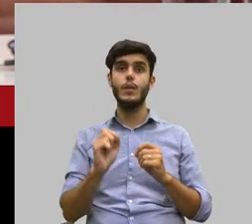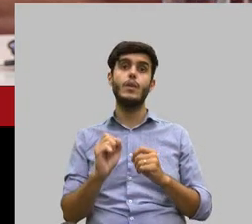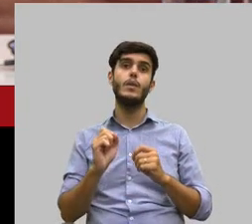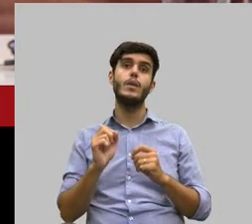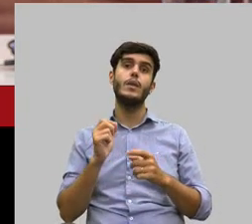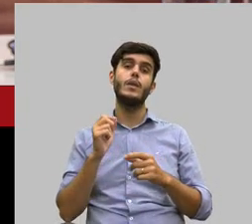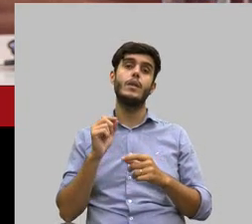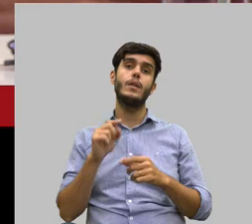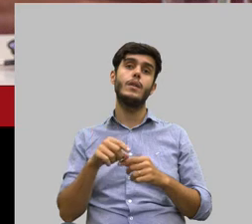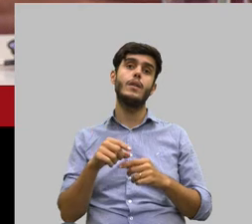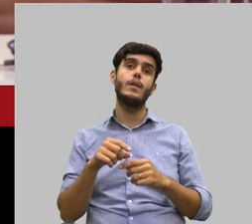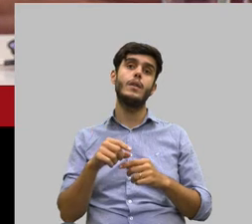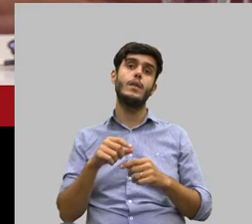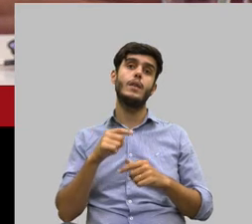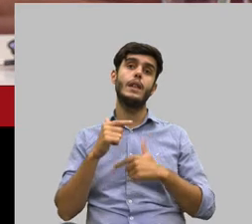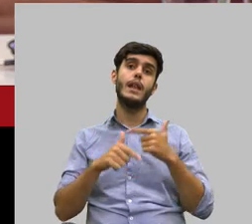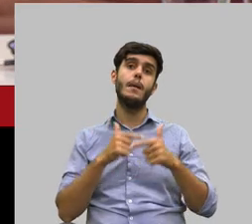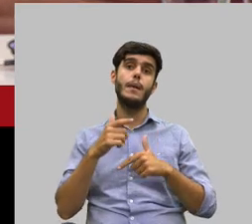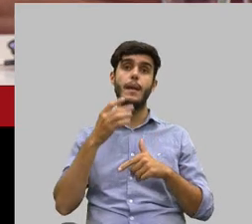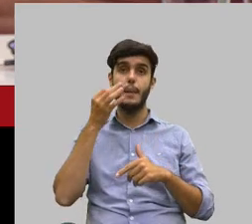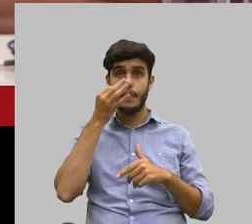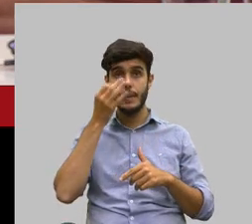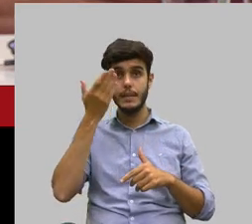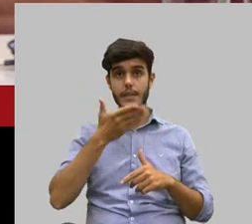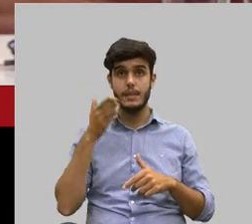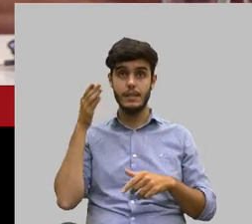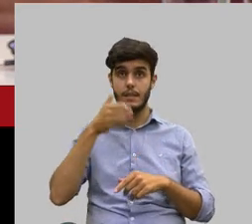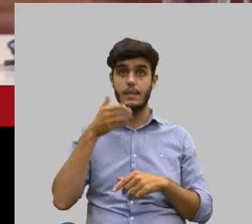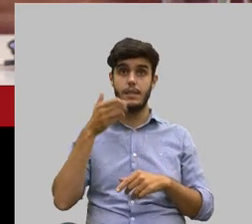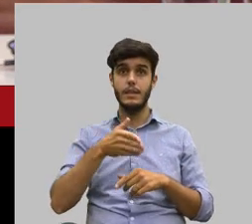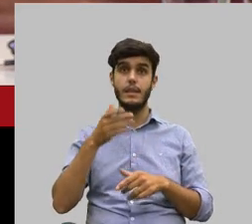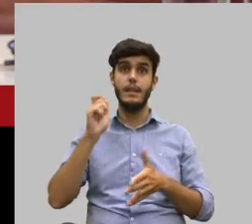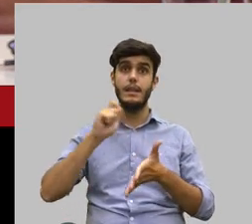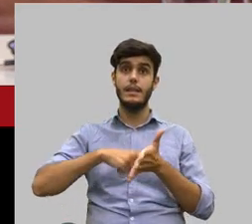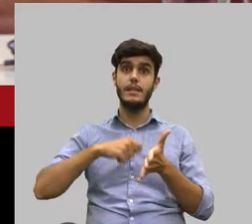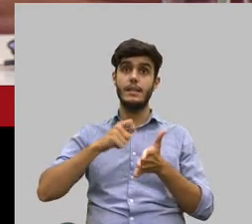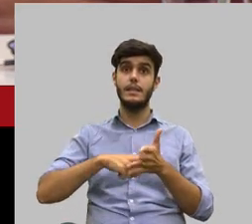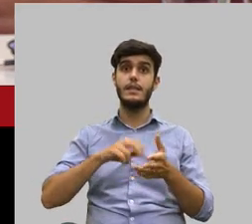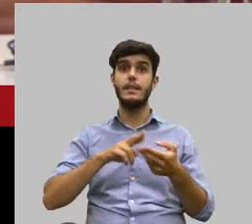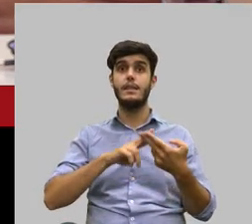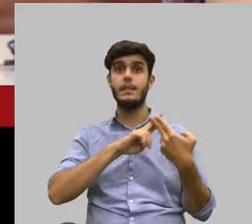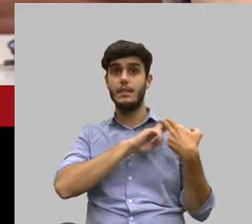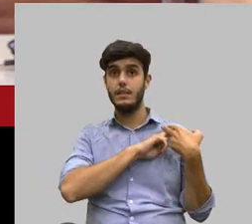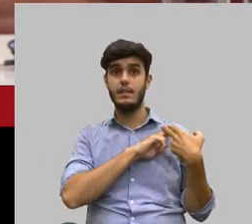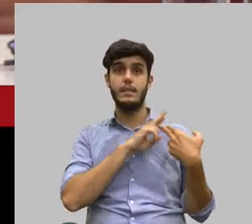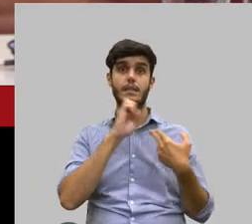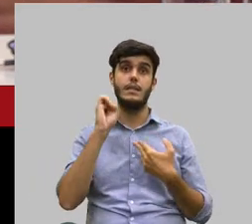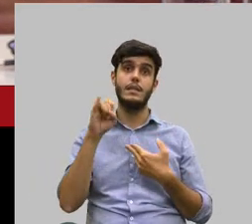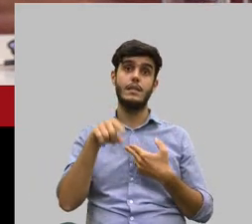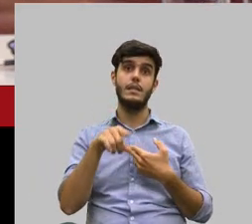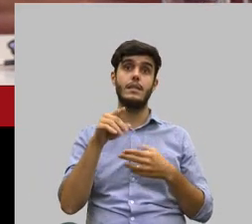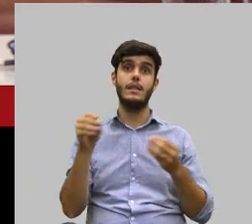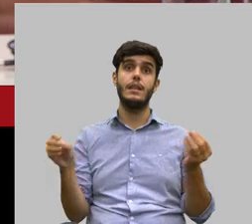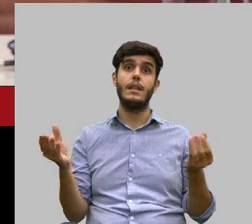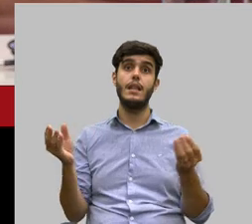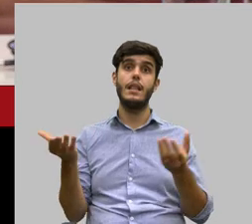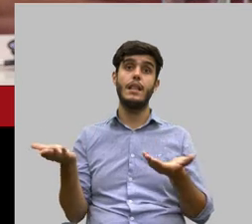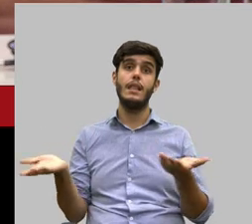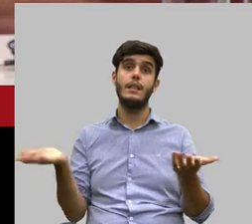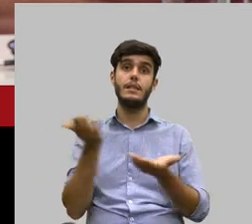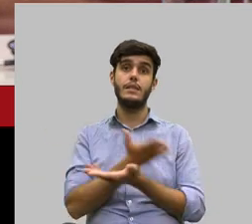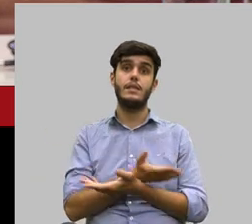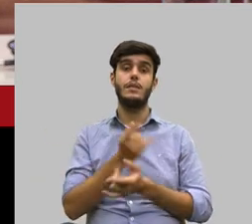optar por um trabalho presencial mediante uma assinatura de termo de responsabilidade sob pena de serem transferidos para outros